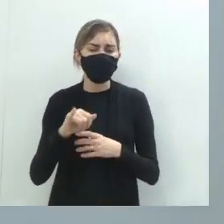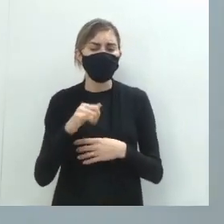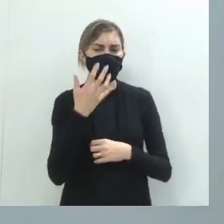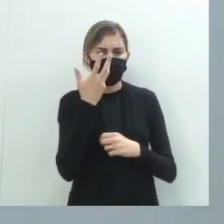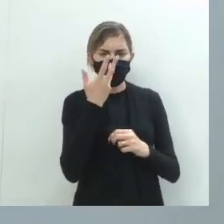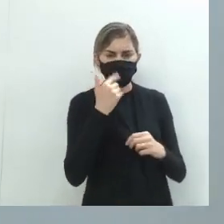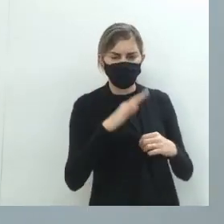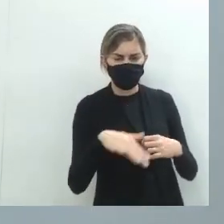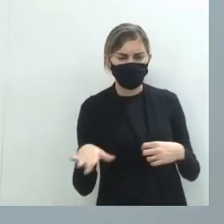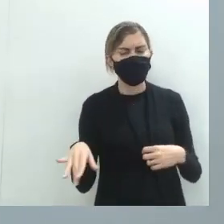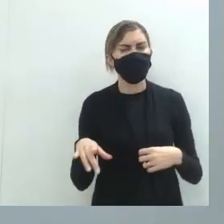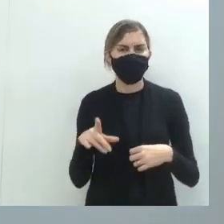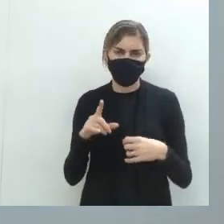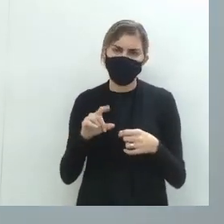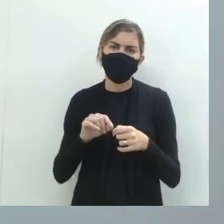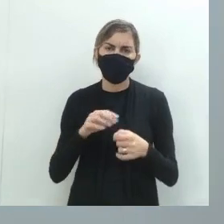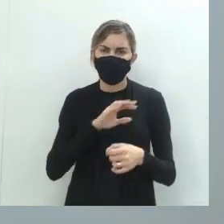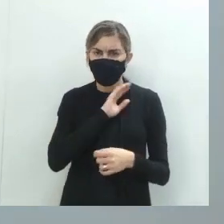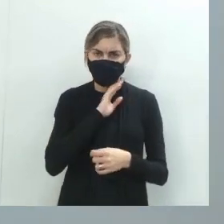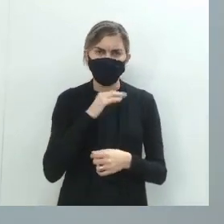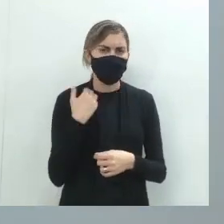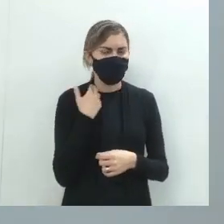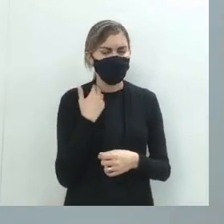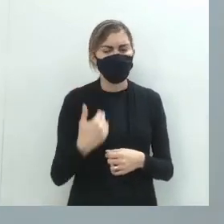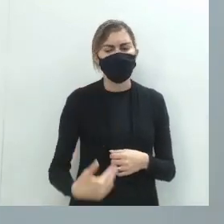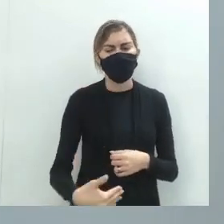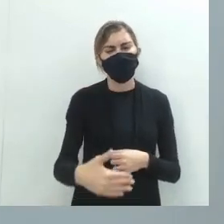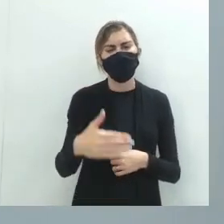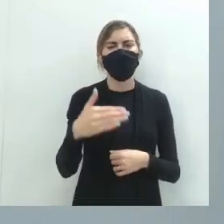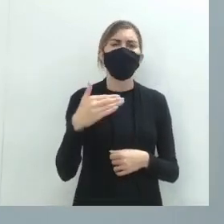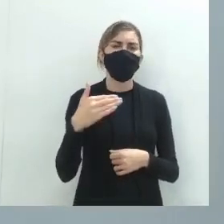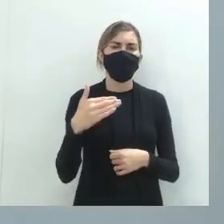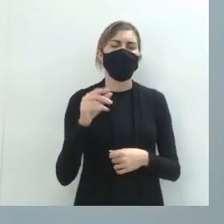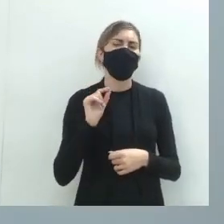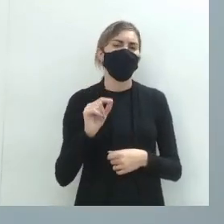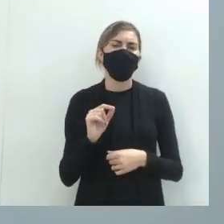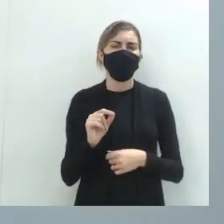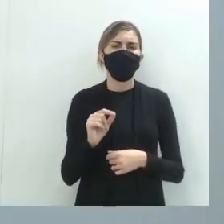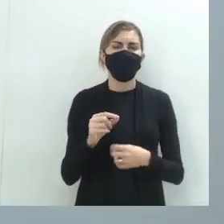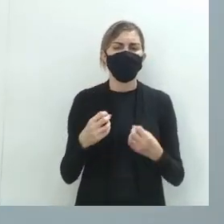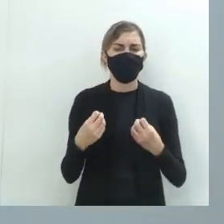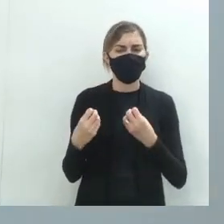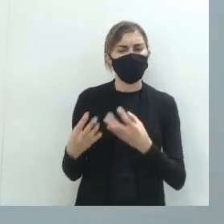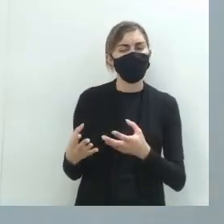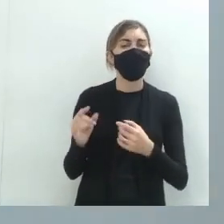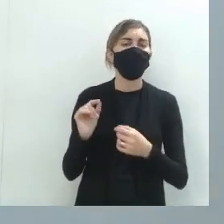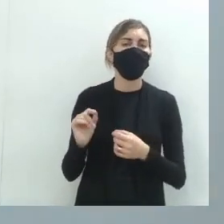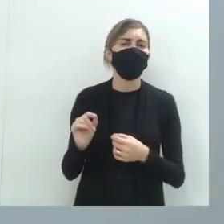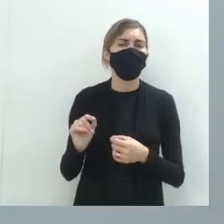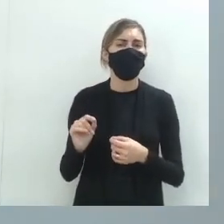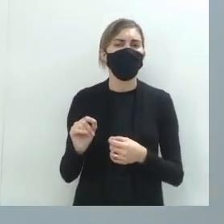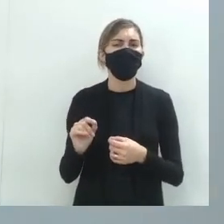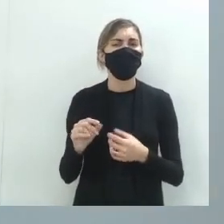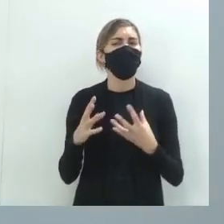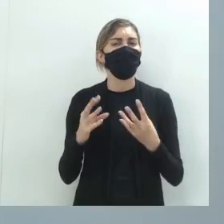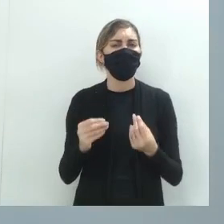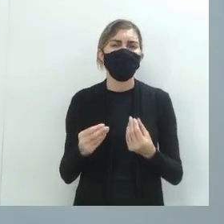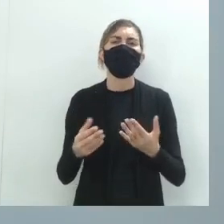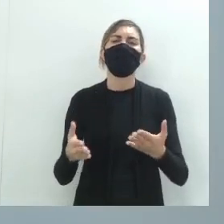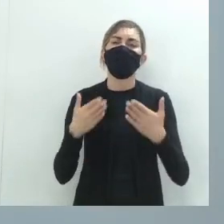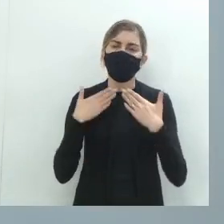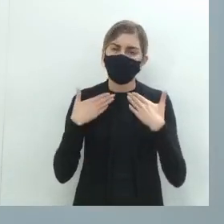criança ela tiver febril, ela vai ceder o que para o termômetro? Muito